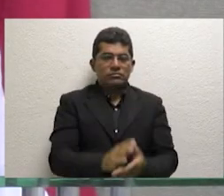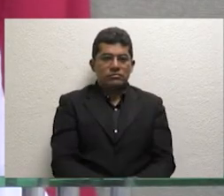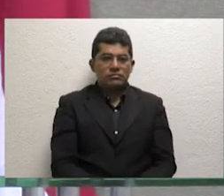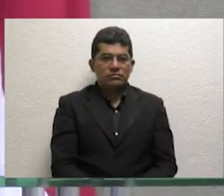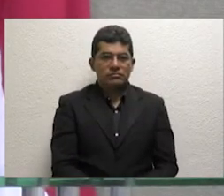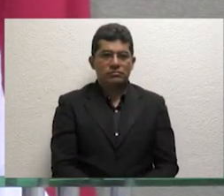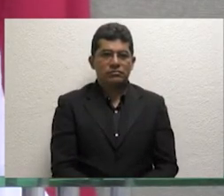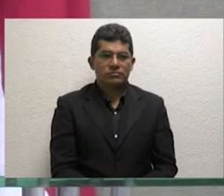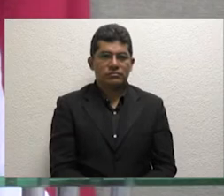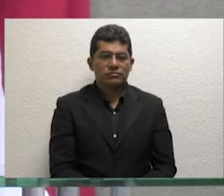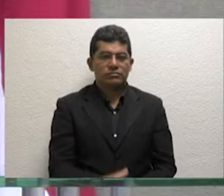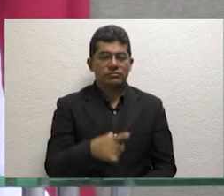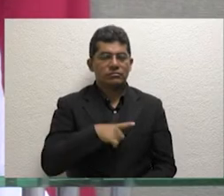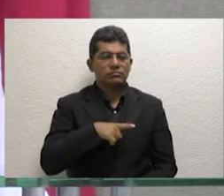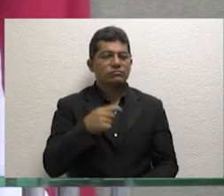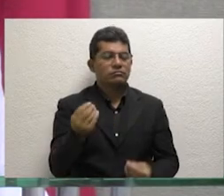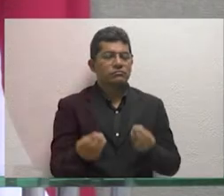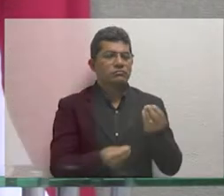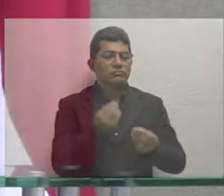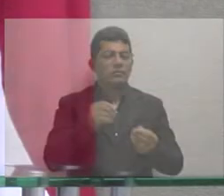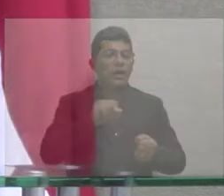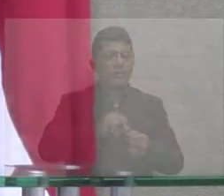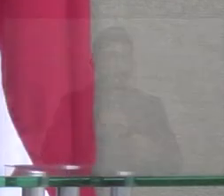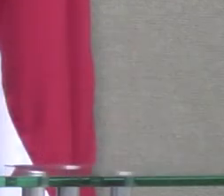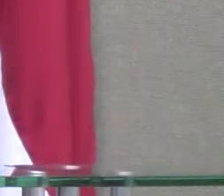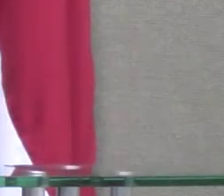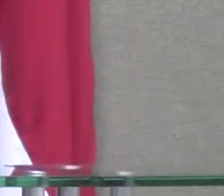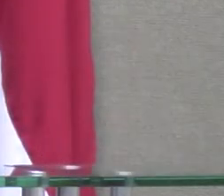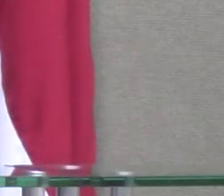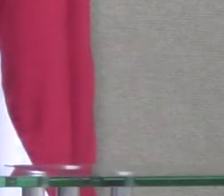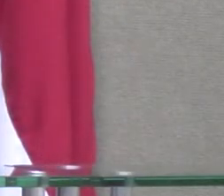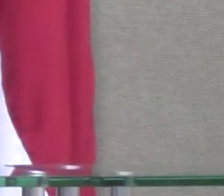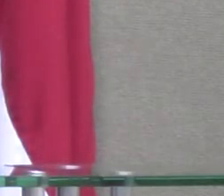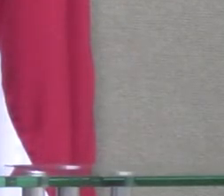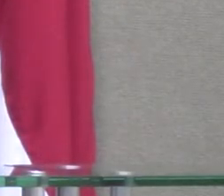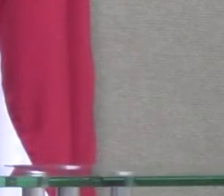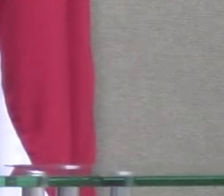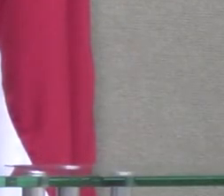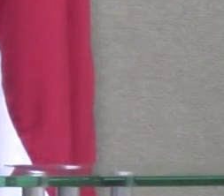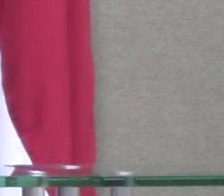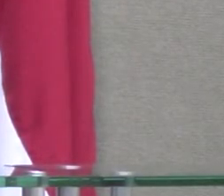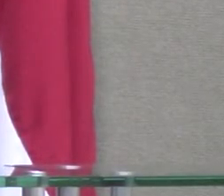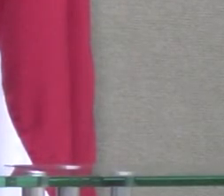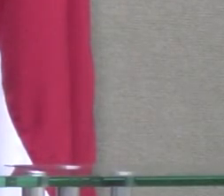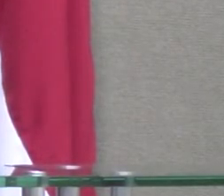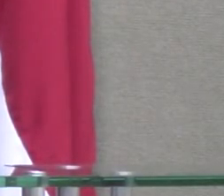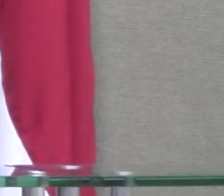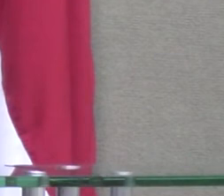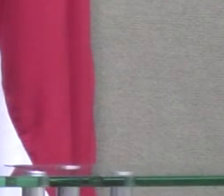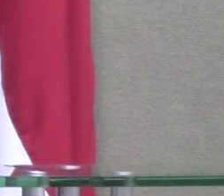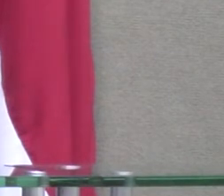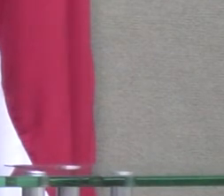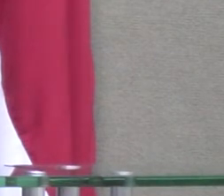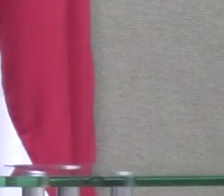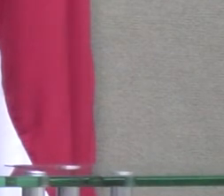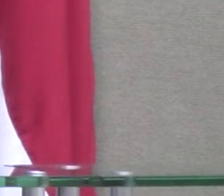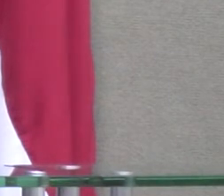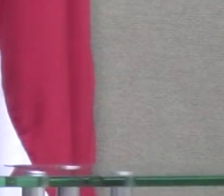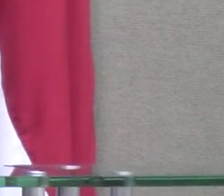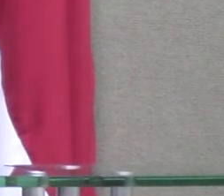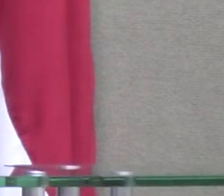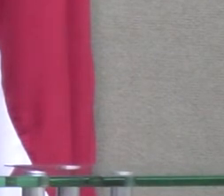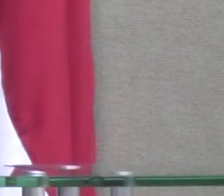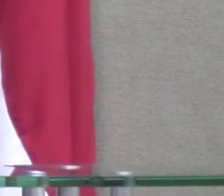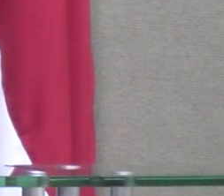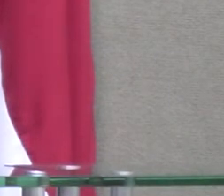e isso esse segmento faz a ponto da OMC questionar políticas incentivos do país mas não questiona o modelo